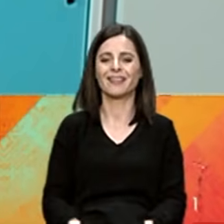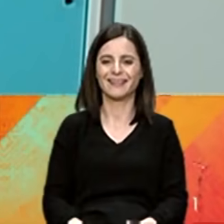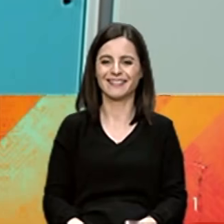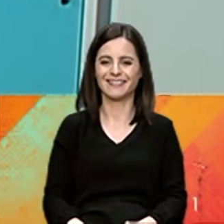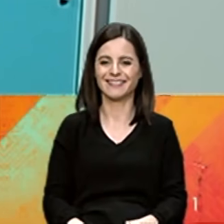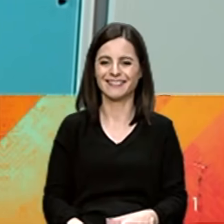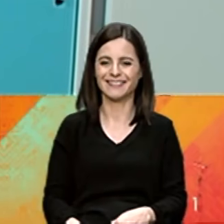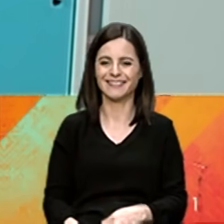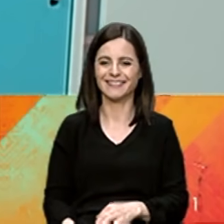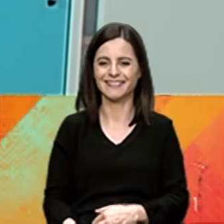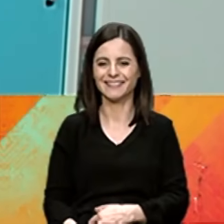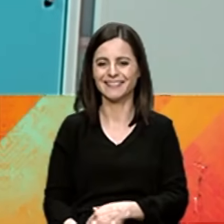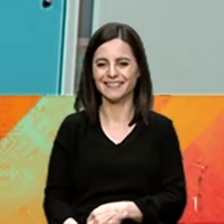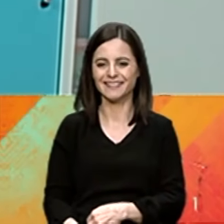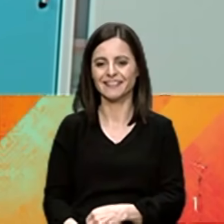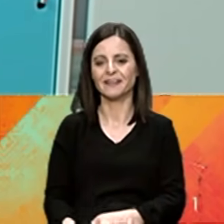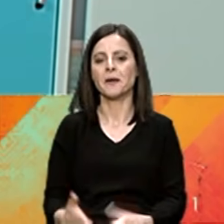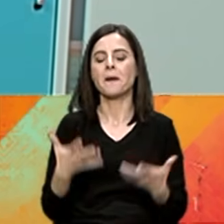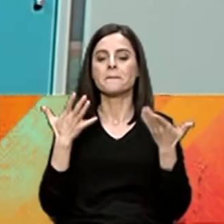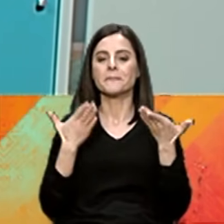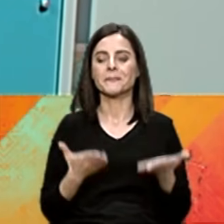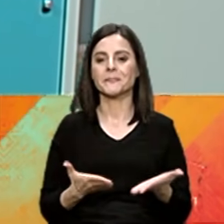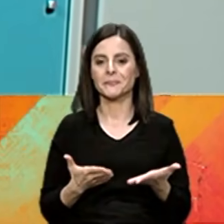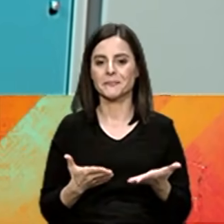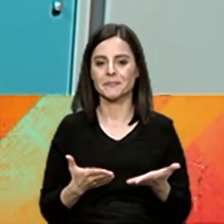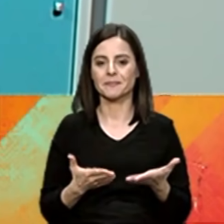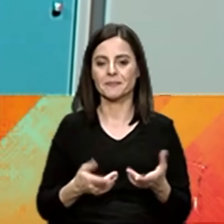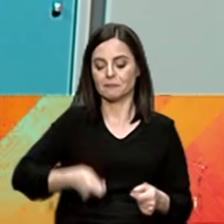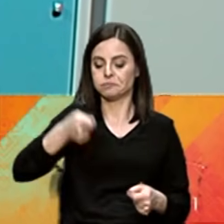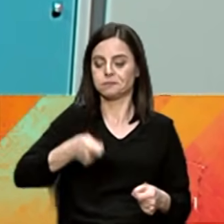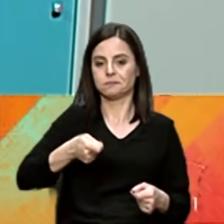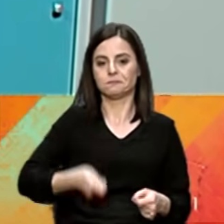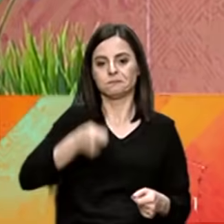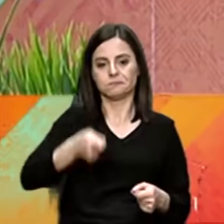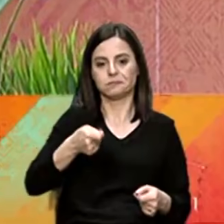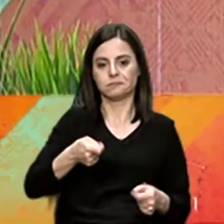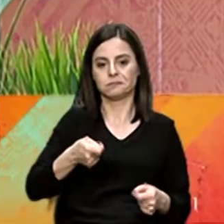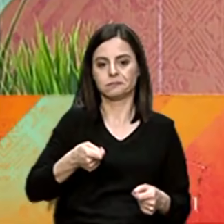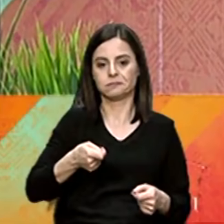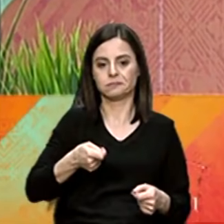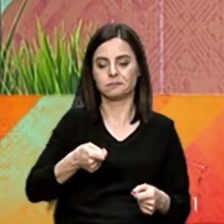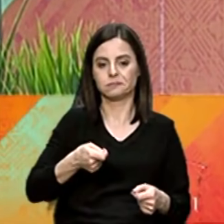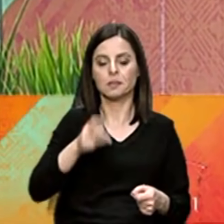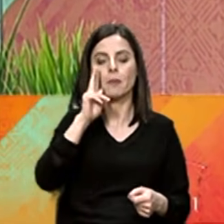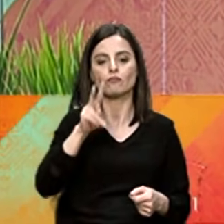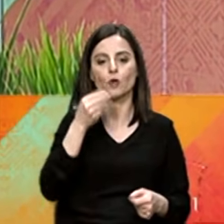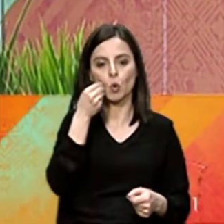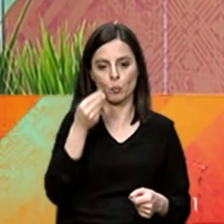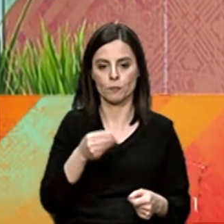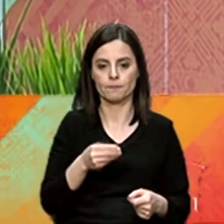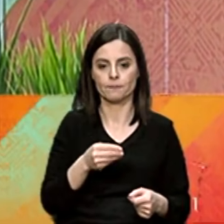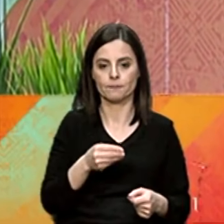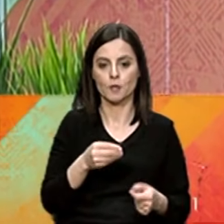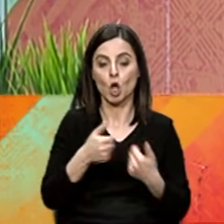pensei, ai, pimenta. E agora, a frigideira é antiaderente. Então vejam este passo agora. Olha, puxas tudo para o